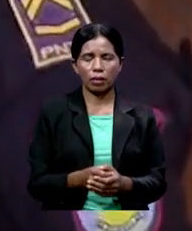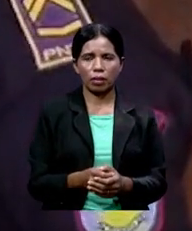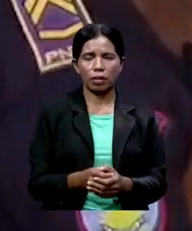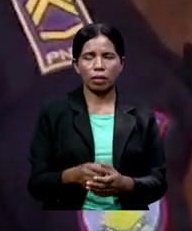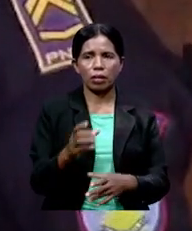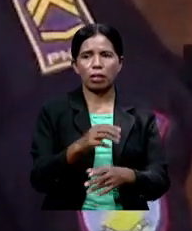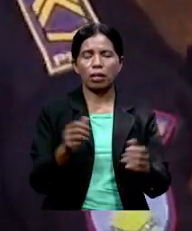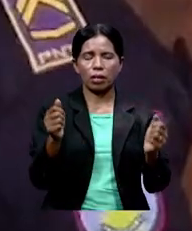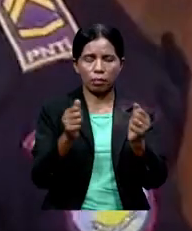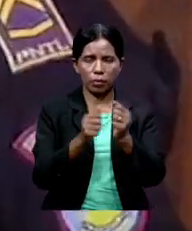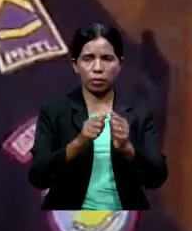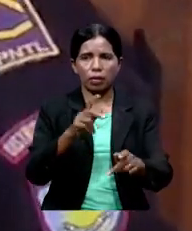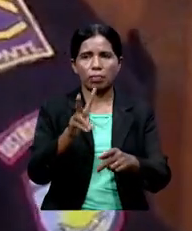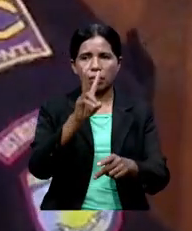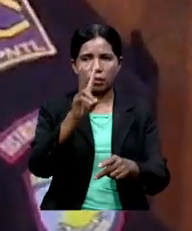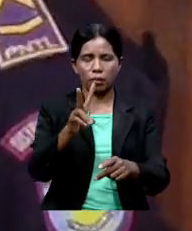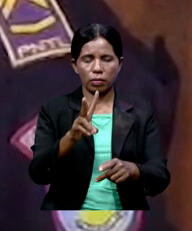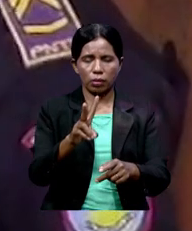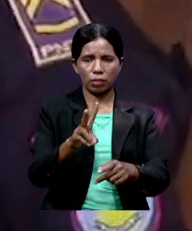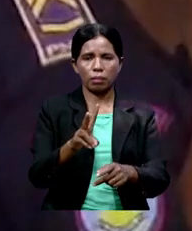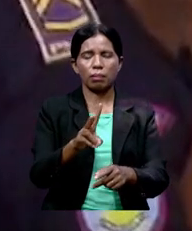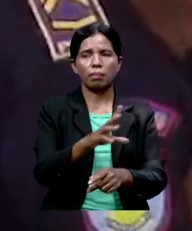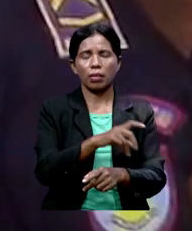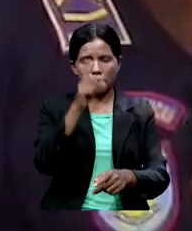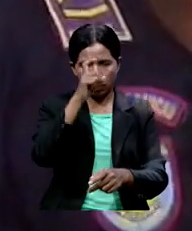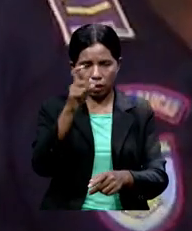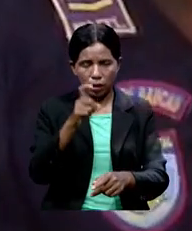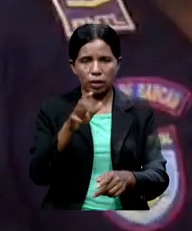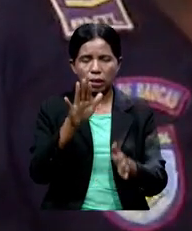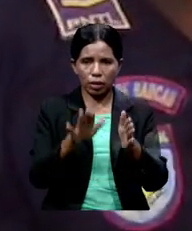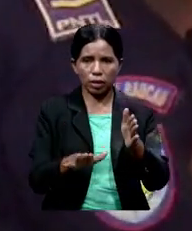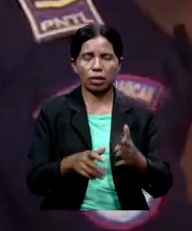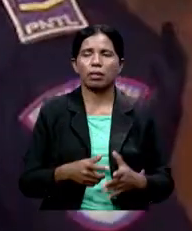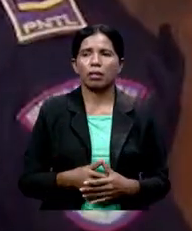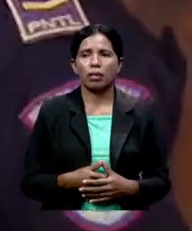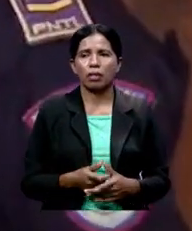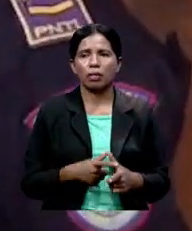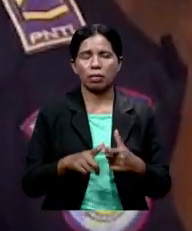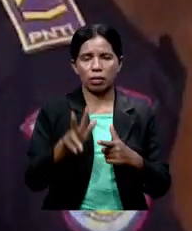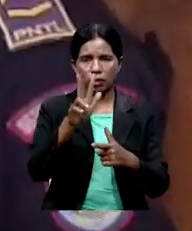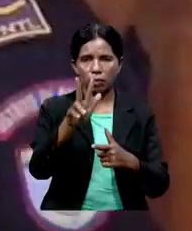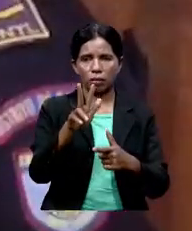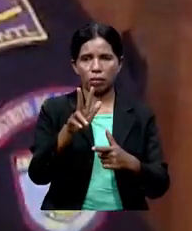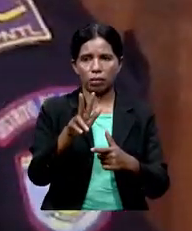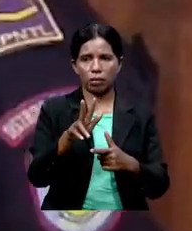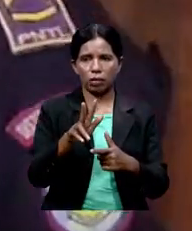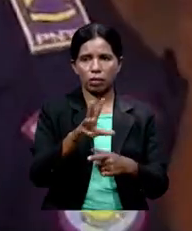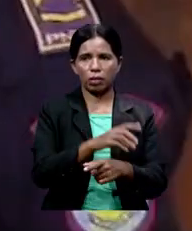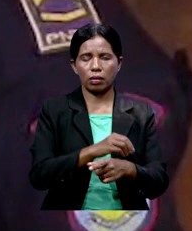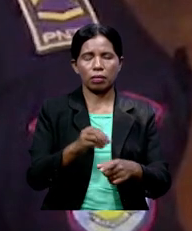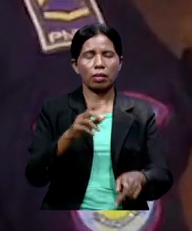hamoto 27 pessoas e a rua ma incesto vai incesto depois iha toru maka abu sexual ba